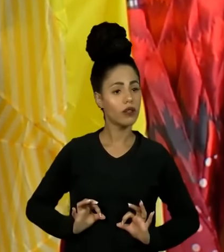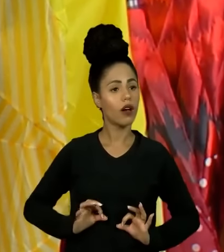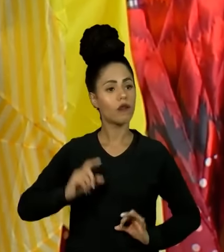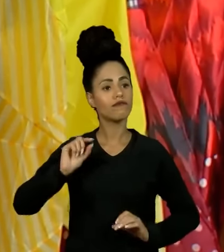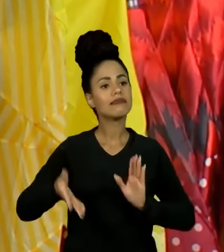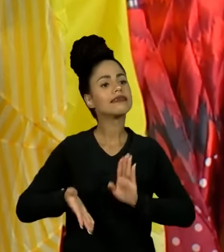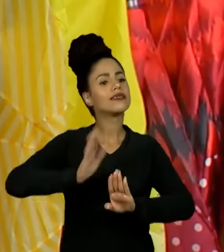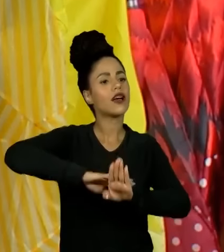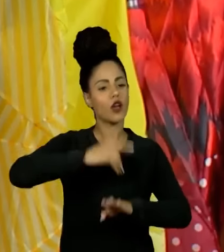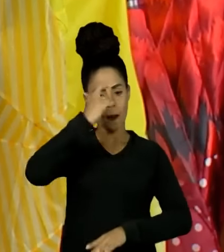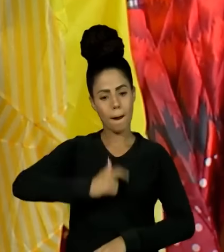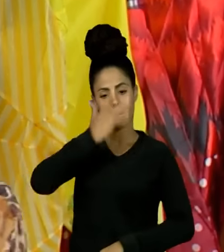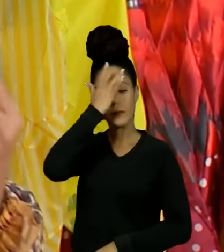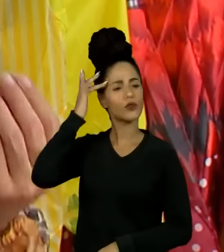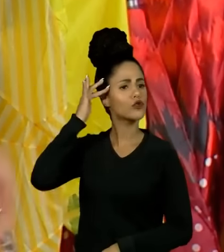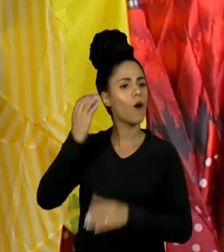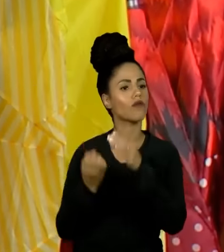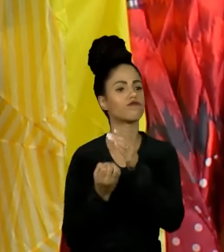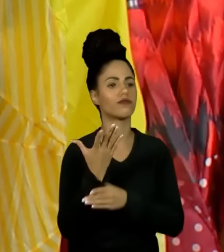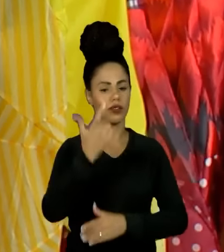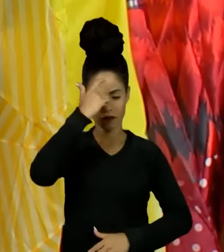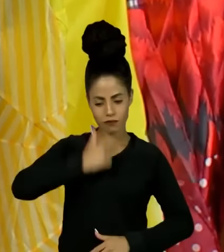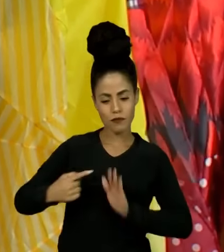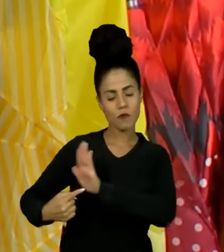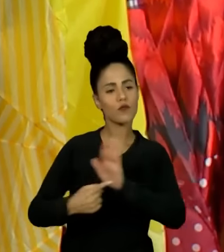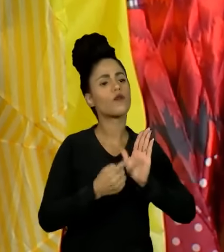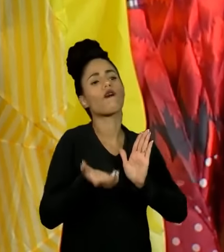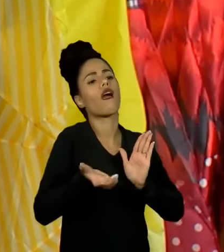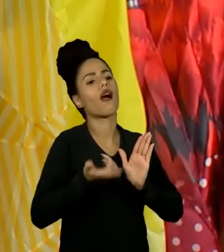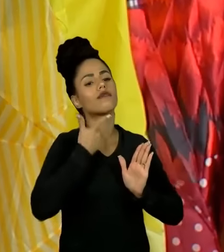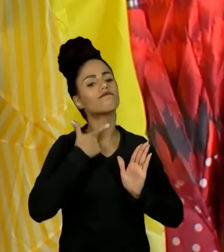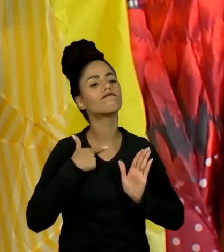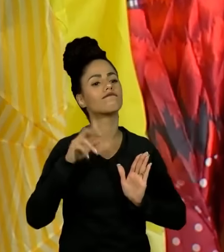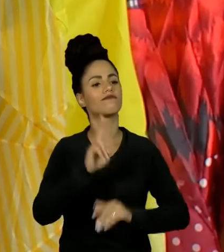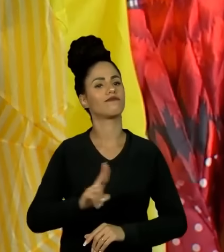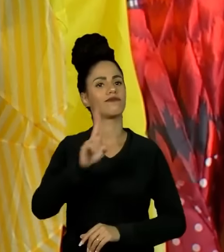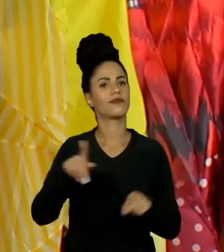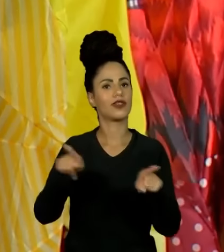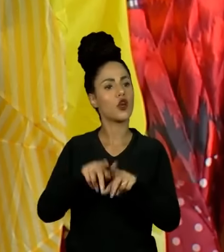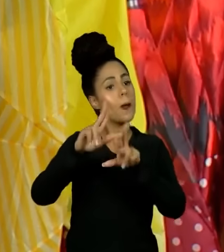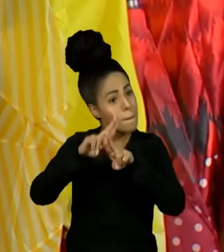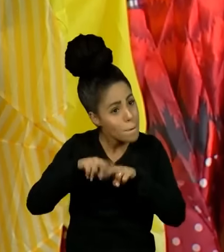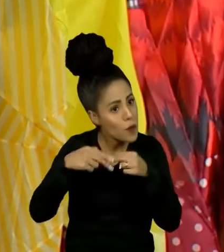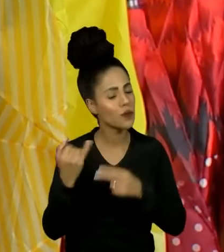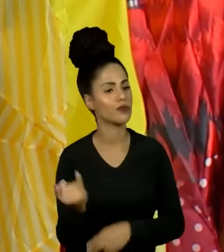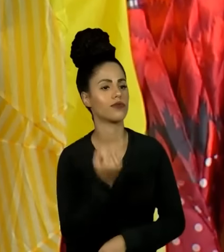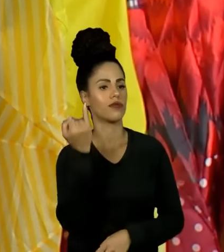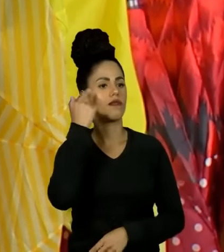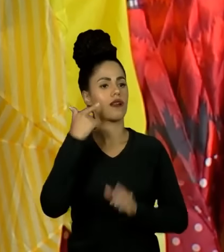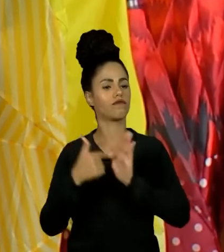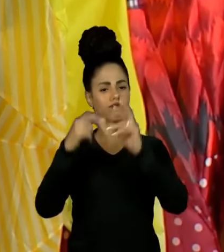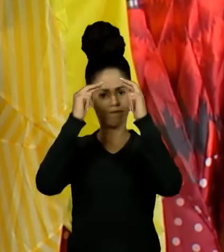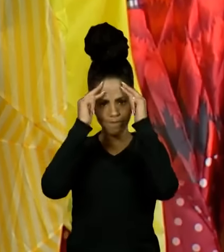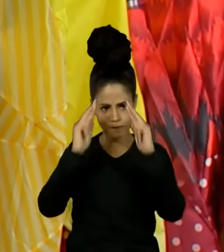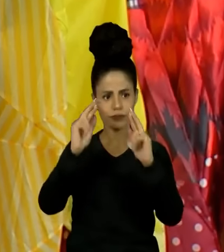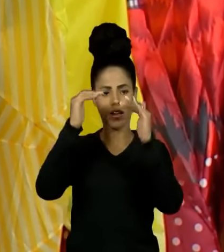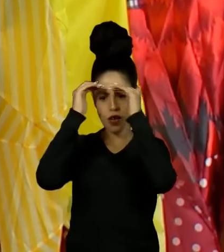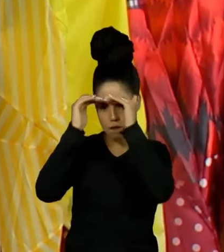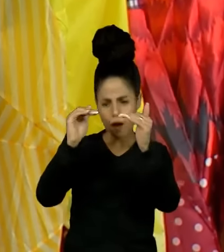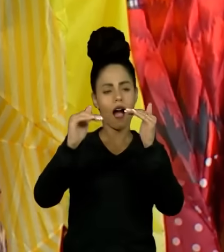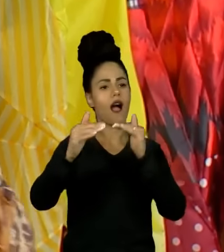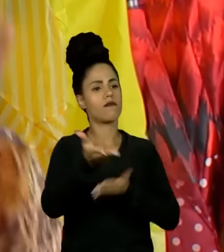pessoas. As pessoas é que fazem a essência do processo acontecer e por isso mesmo elas são importantes de serem respeitadas,